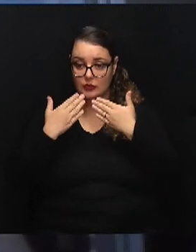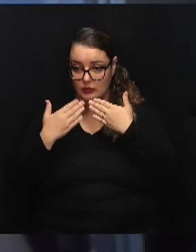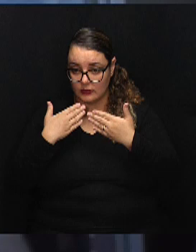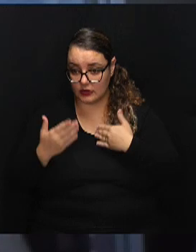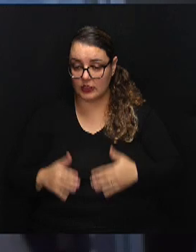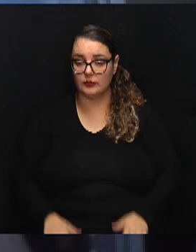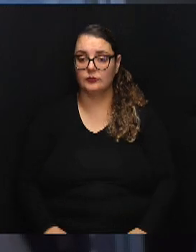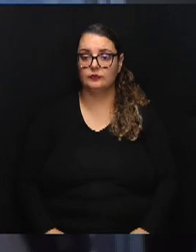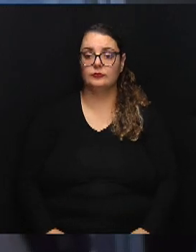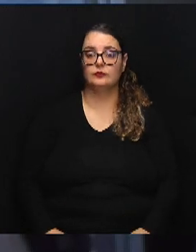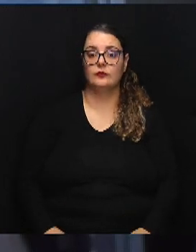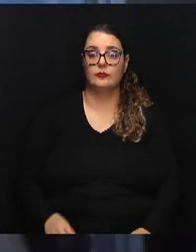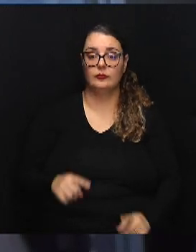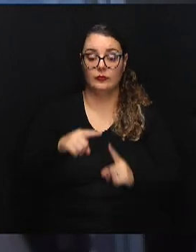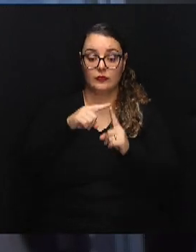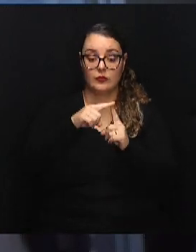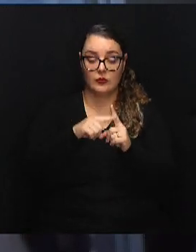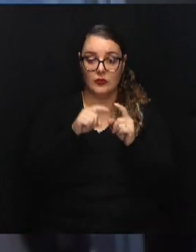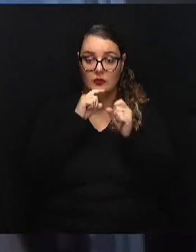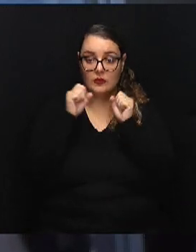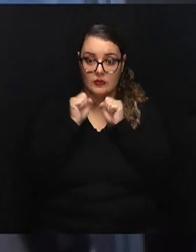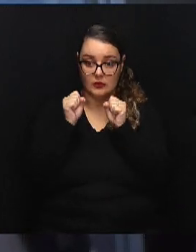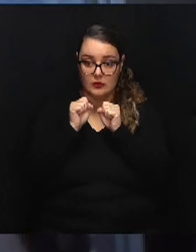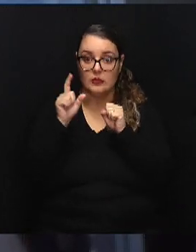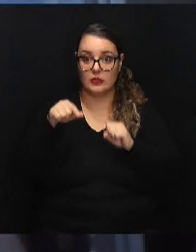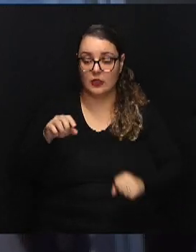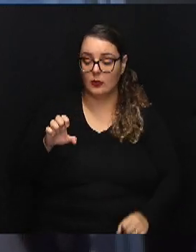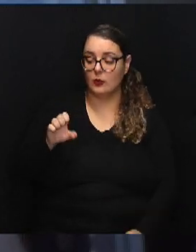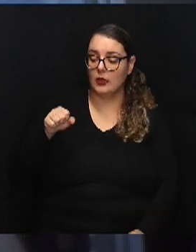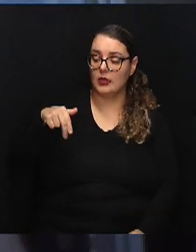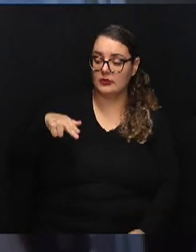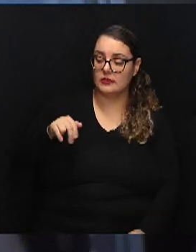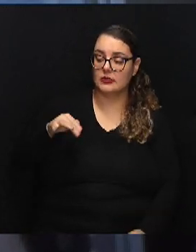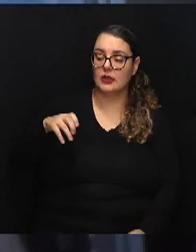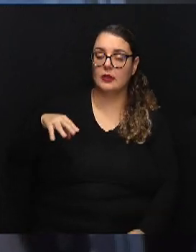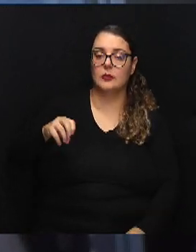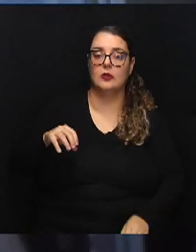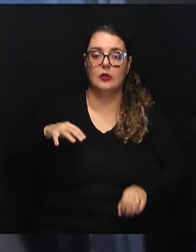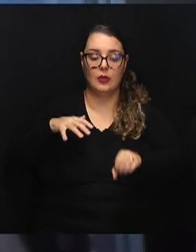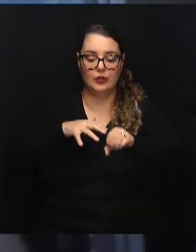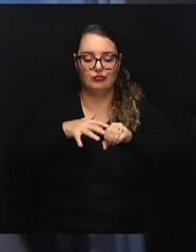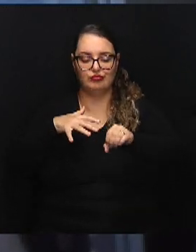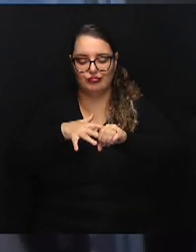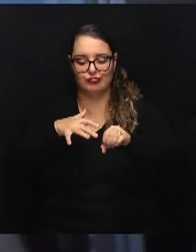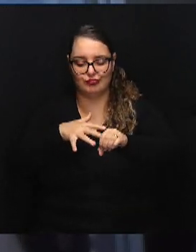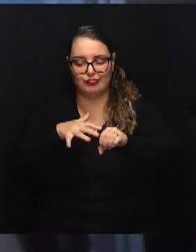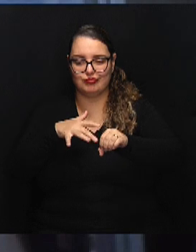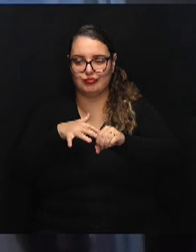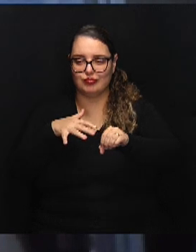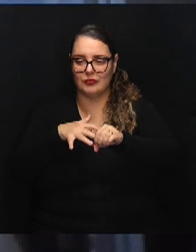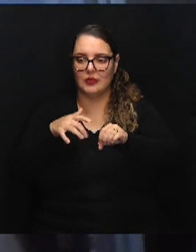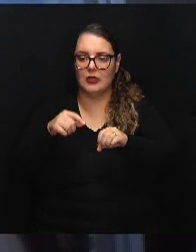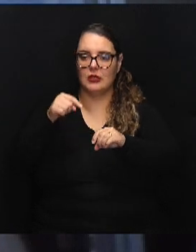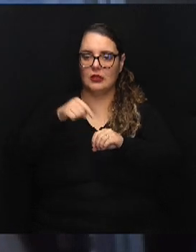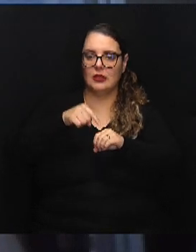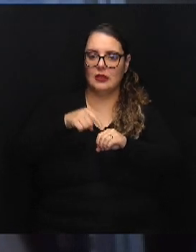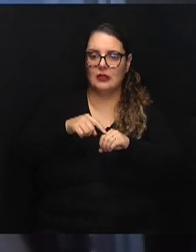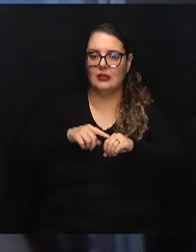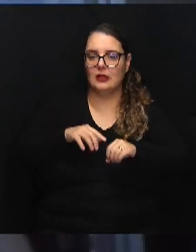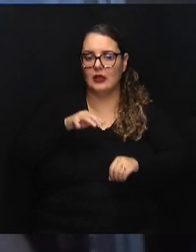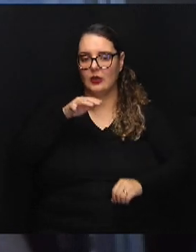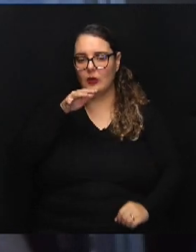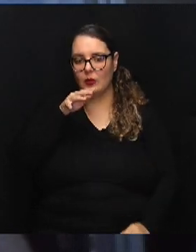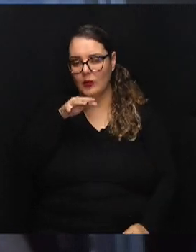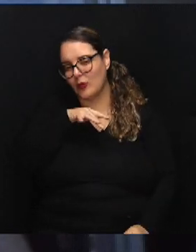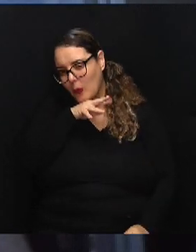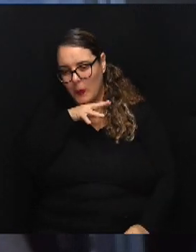à baixa temperatura é o AVC isquêmico, ok? Esse AVC que é por um entupimento de alguma das artérias que levam